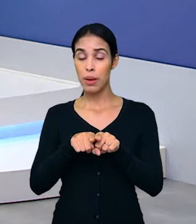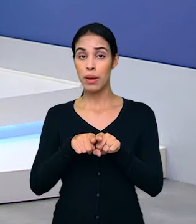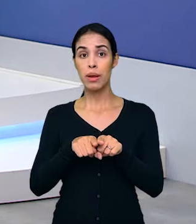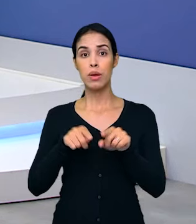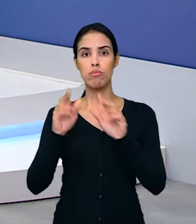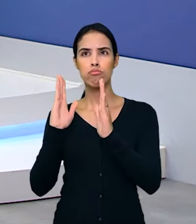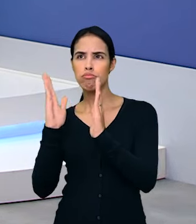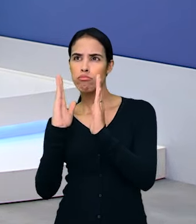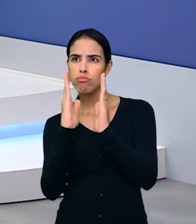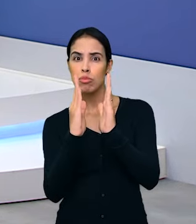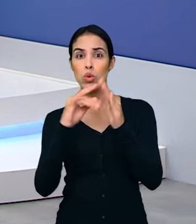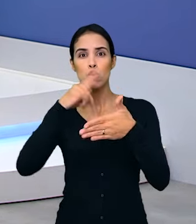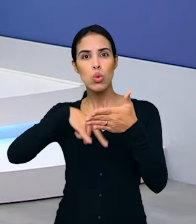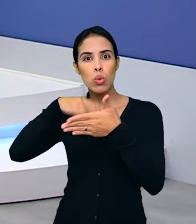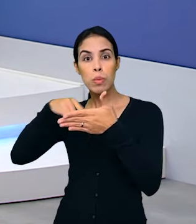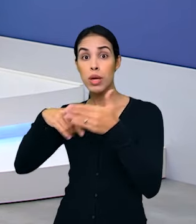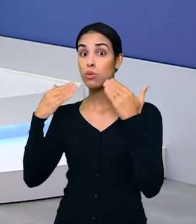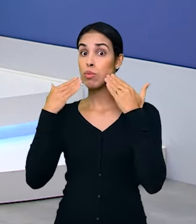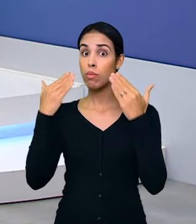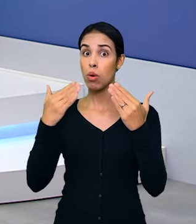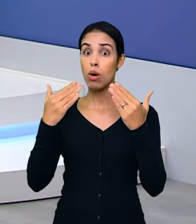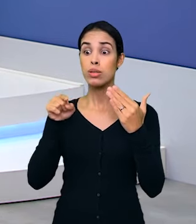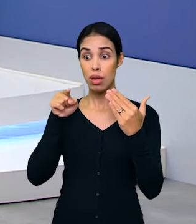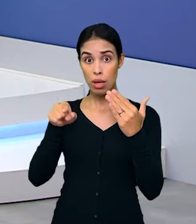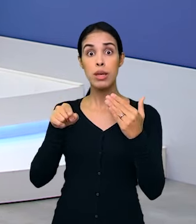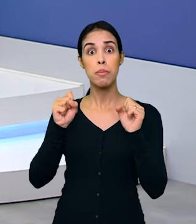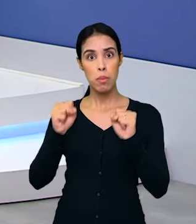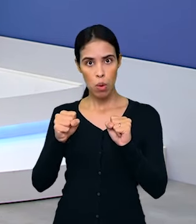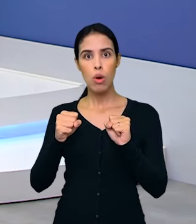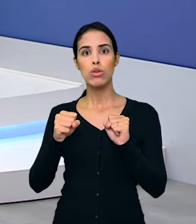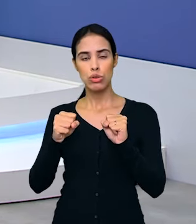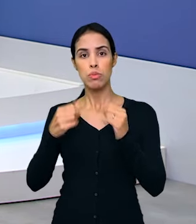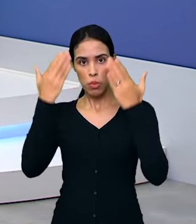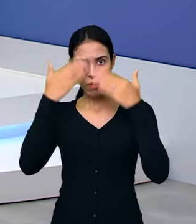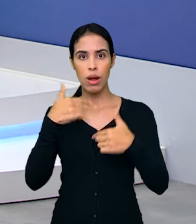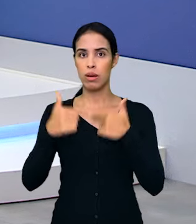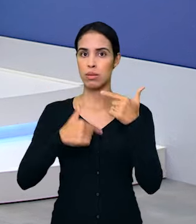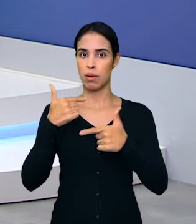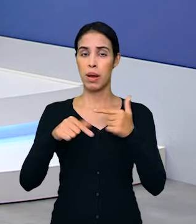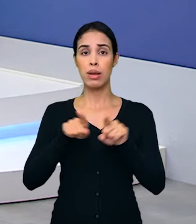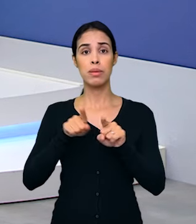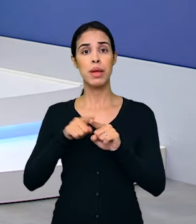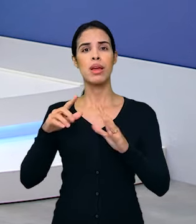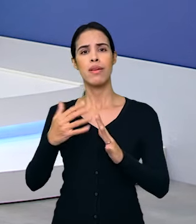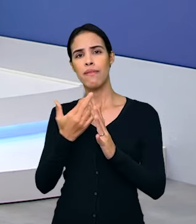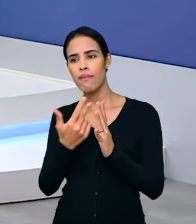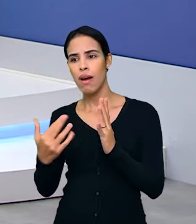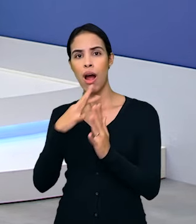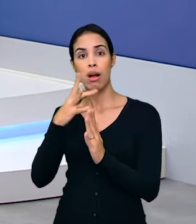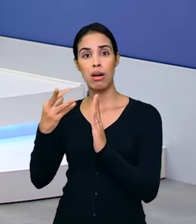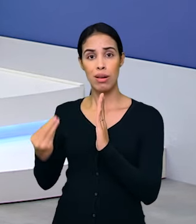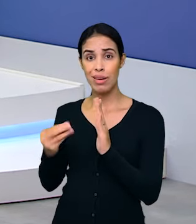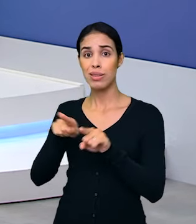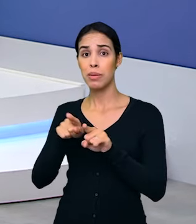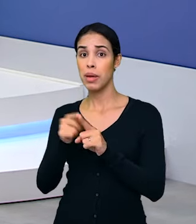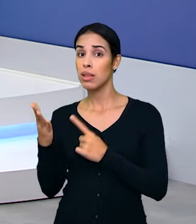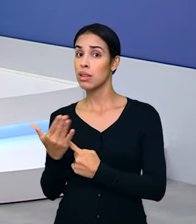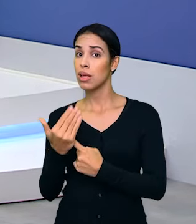ainda, Luana, a comprovação da atividade laboral do trabalhador rural, a exclusão em comunidades quilombolas e os impactos